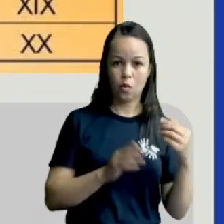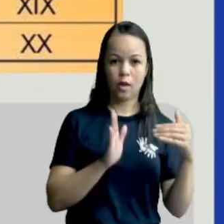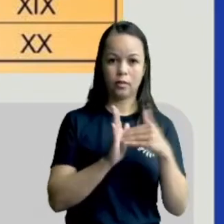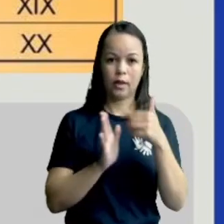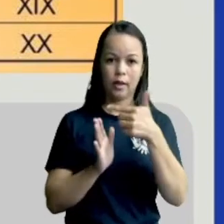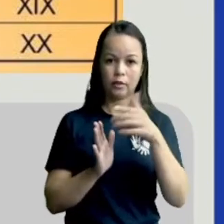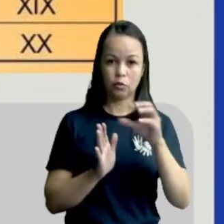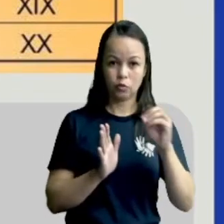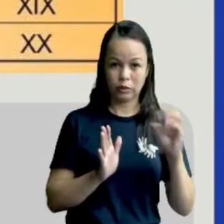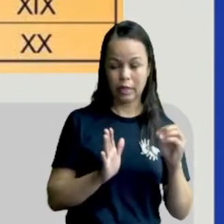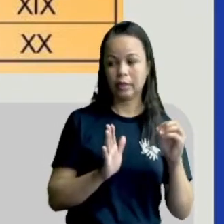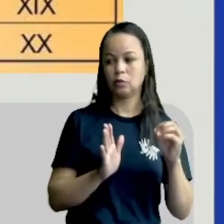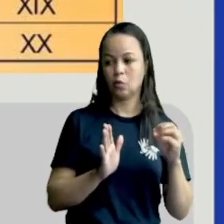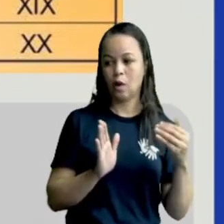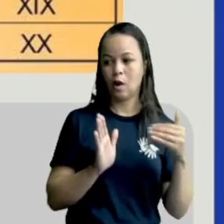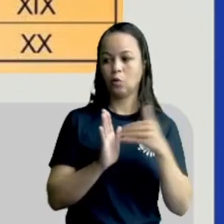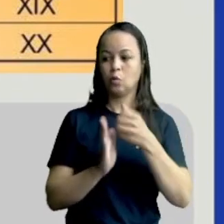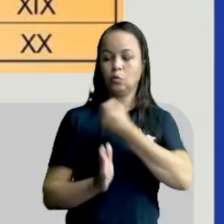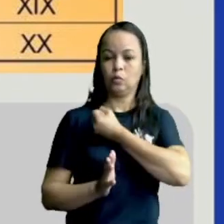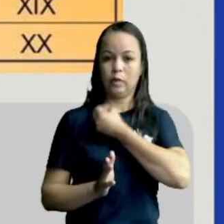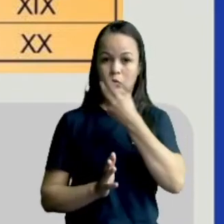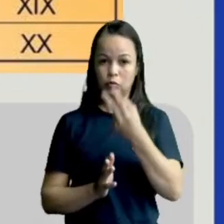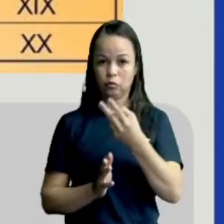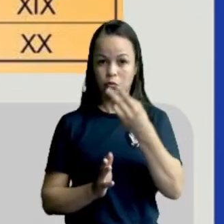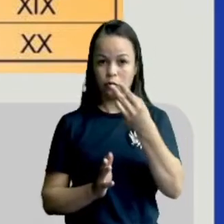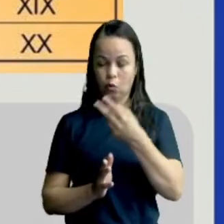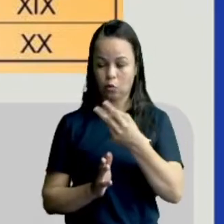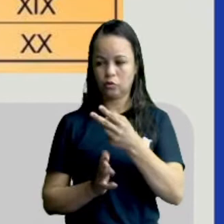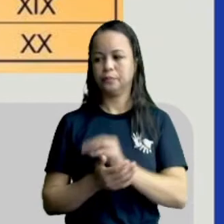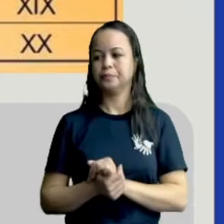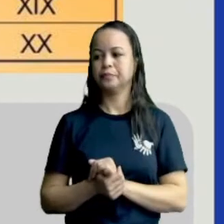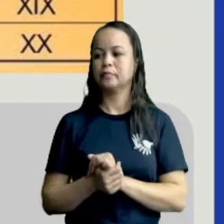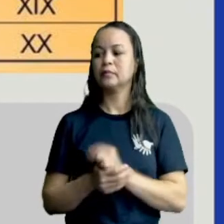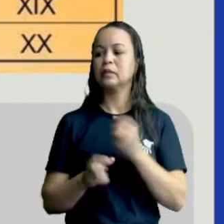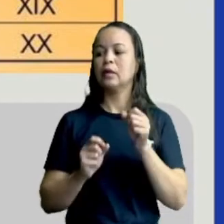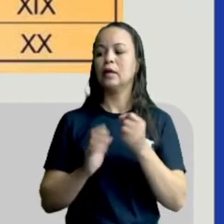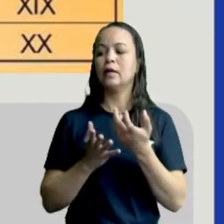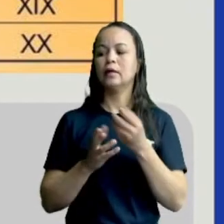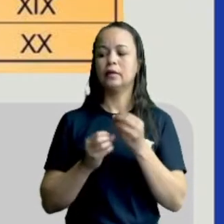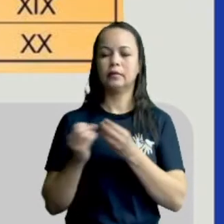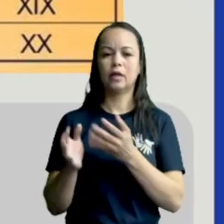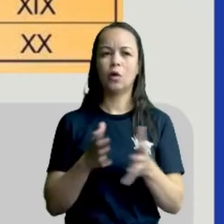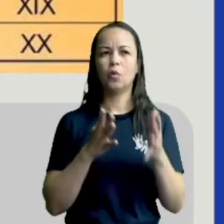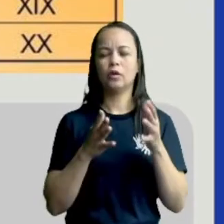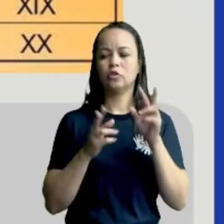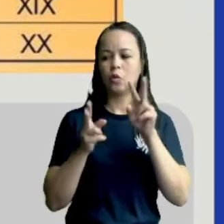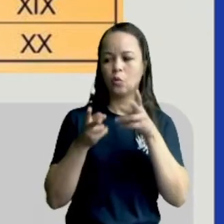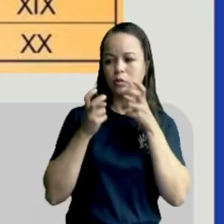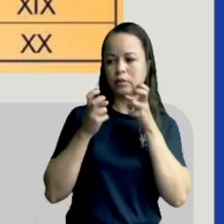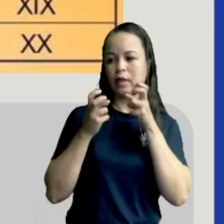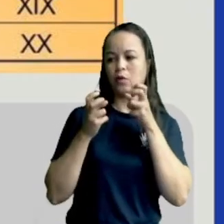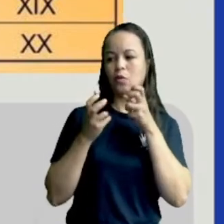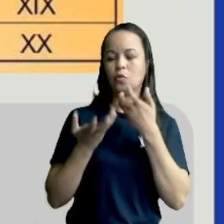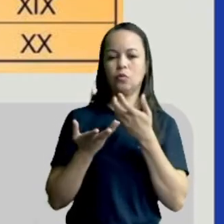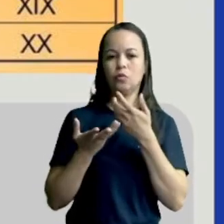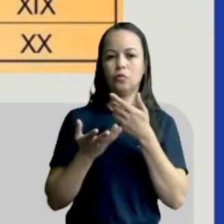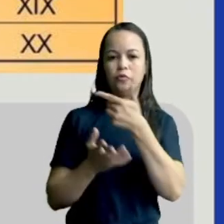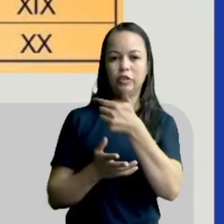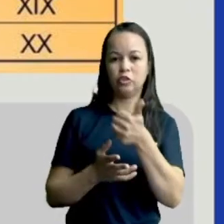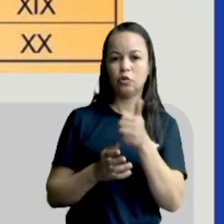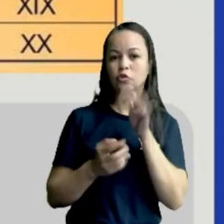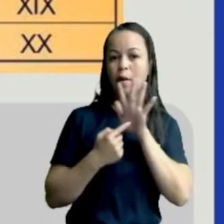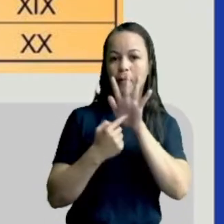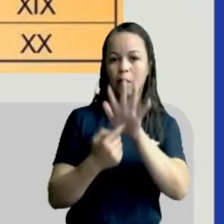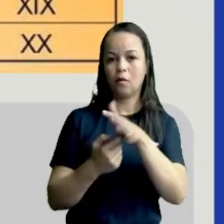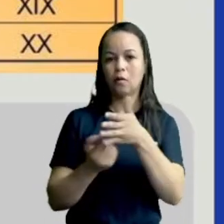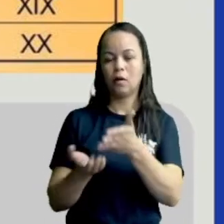está o nosso século. Ó, século 20, não aparece aí o século 21, mas a gente já viu lá que de 2001 a